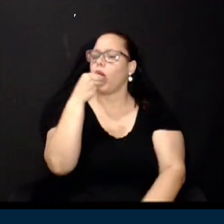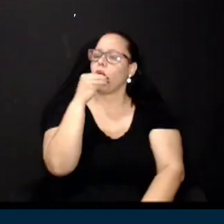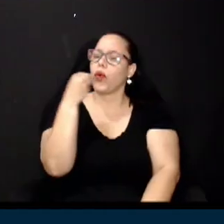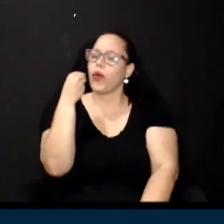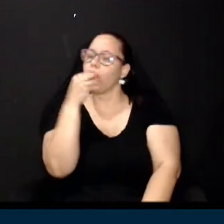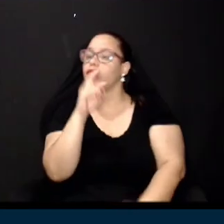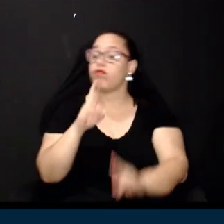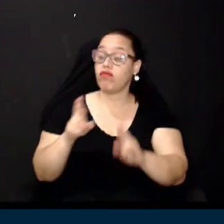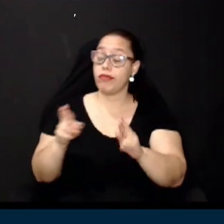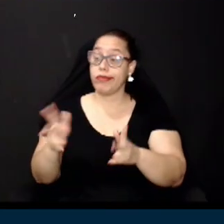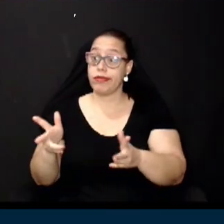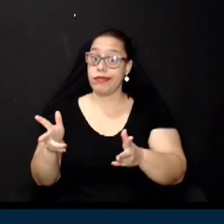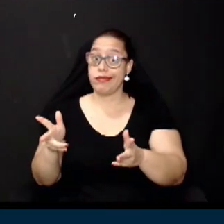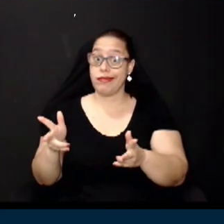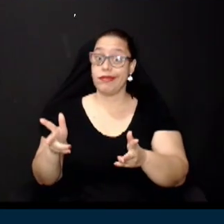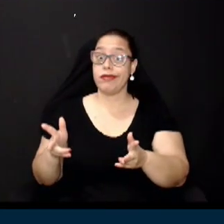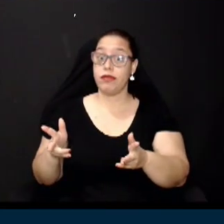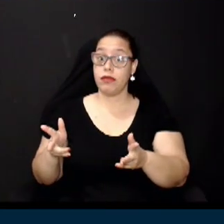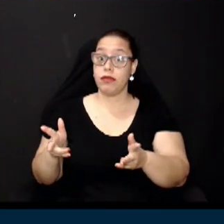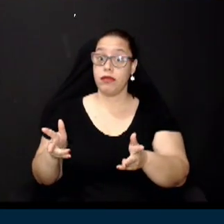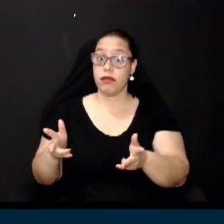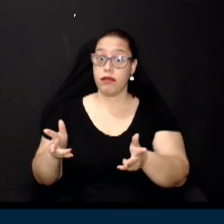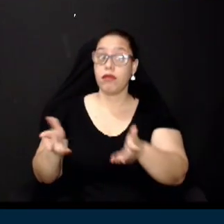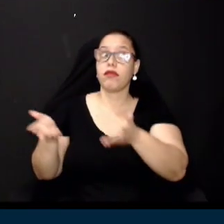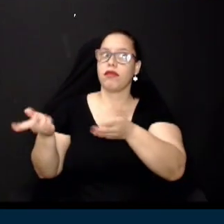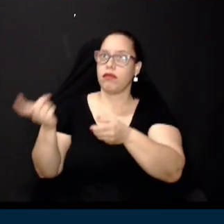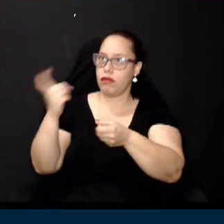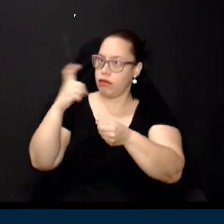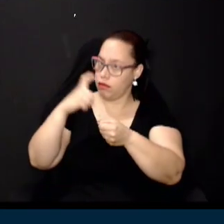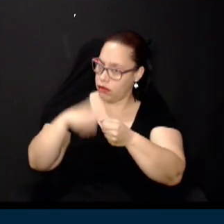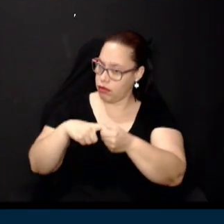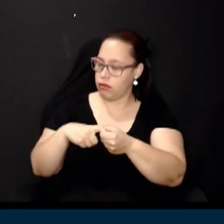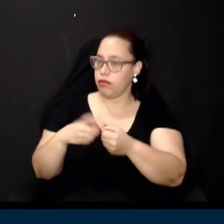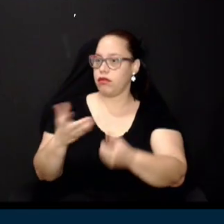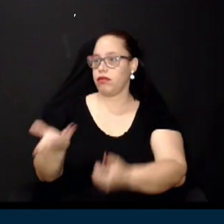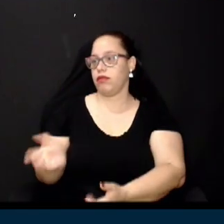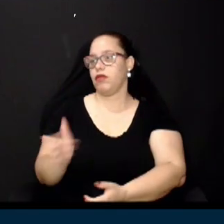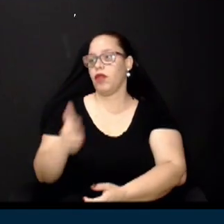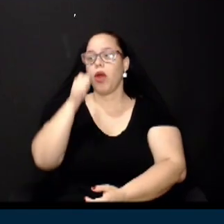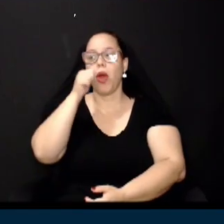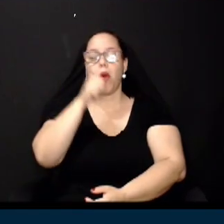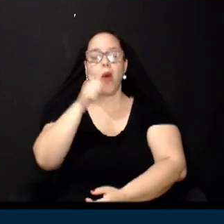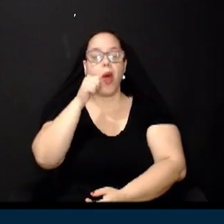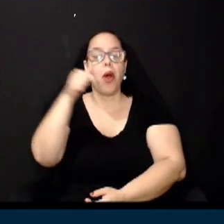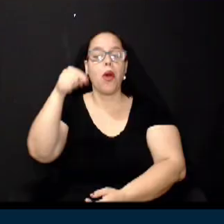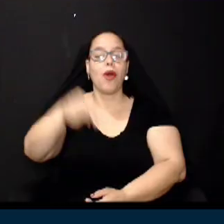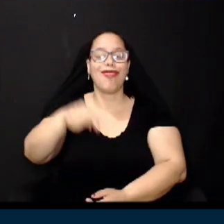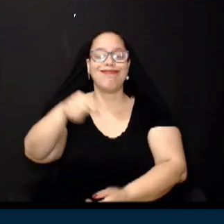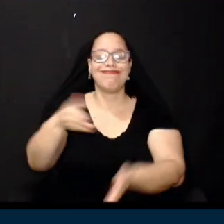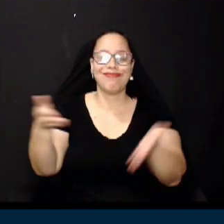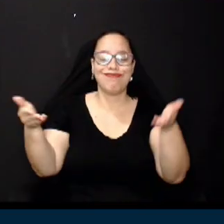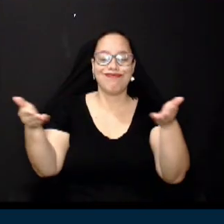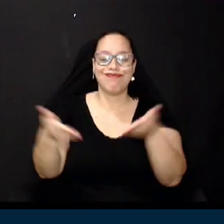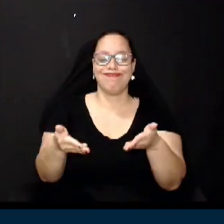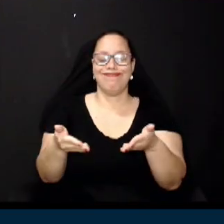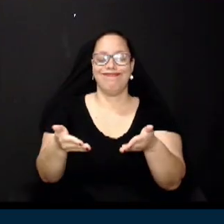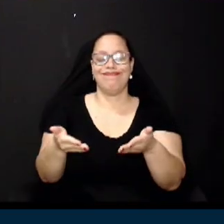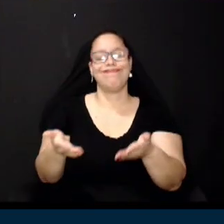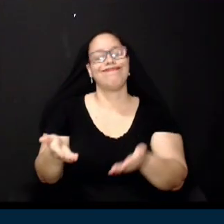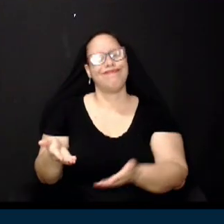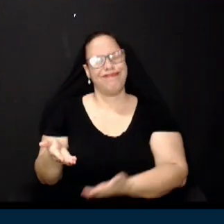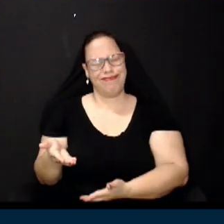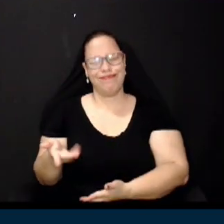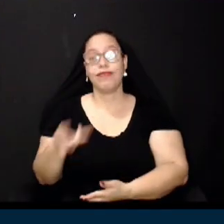diferente, traz de volta a mulher para o aqui e para o agora, né? Então a gente fala dessa